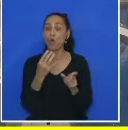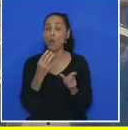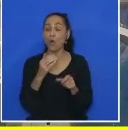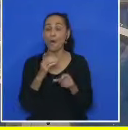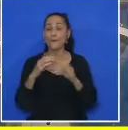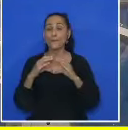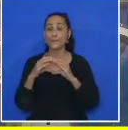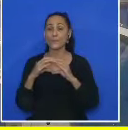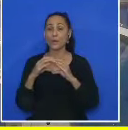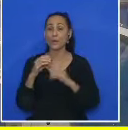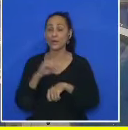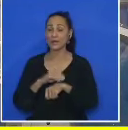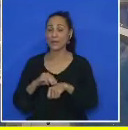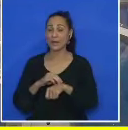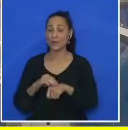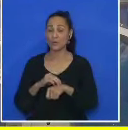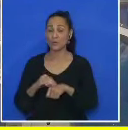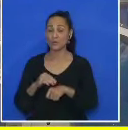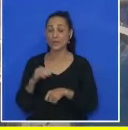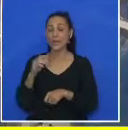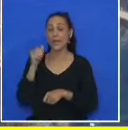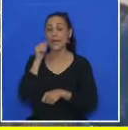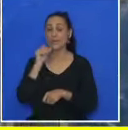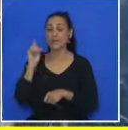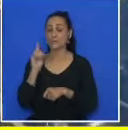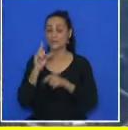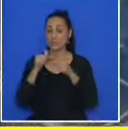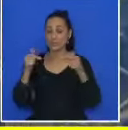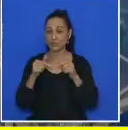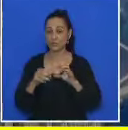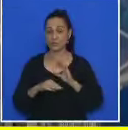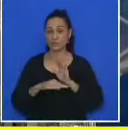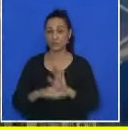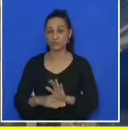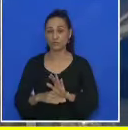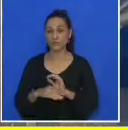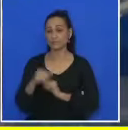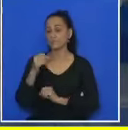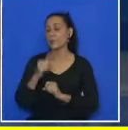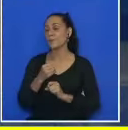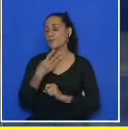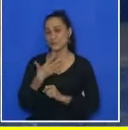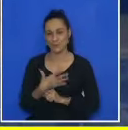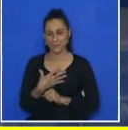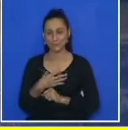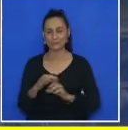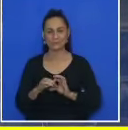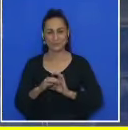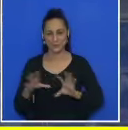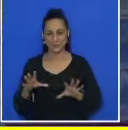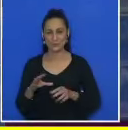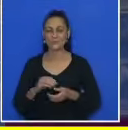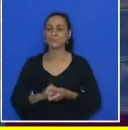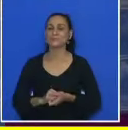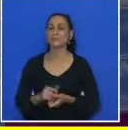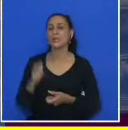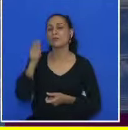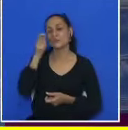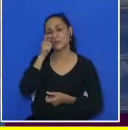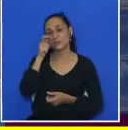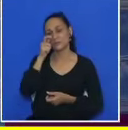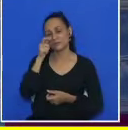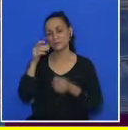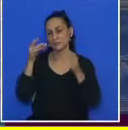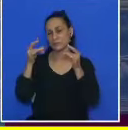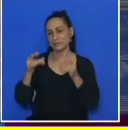em 4. A Beth, nossa garota da sorte, fará a liberação manualmente. Muito bem. Agora sim, você observando